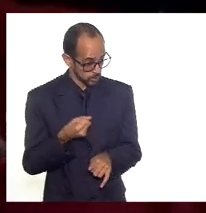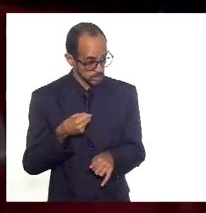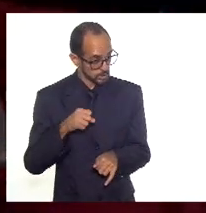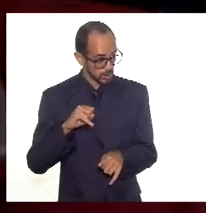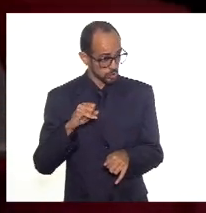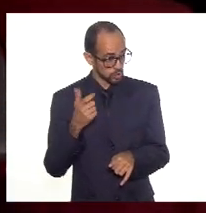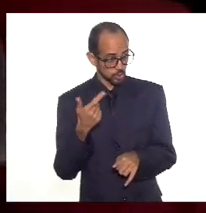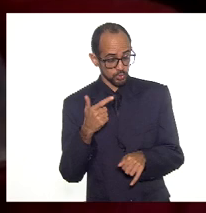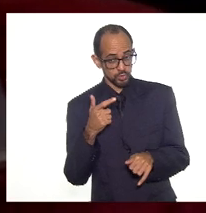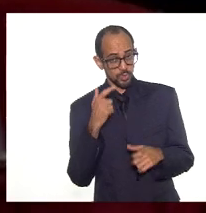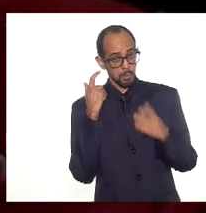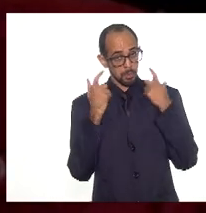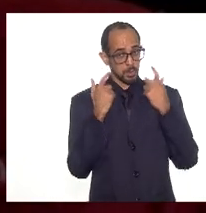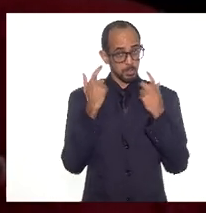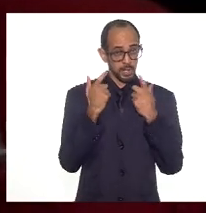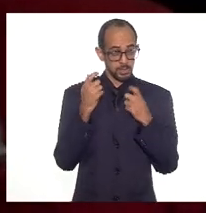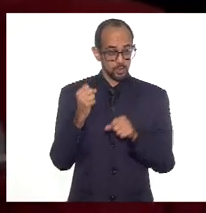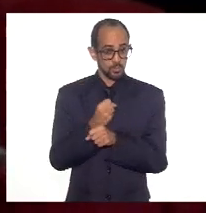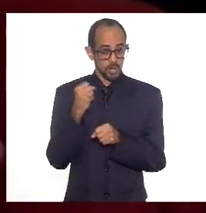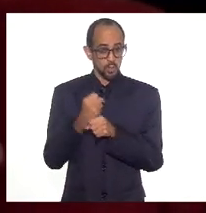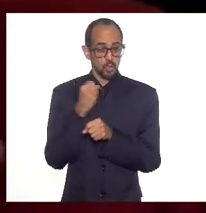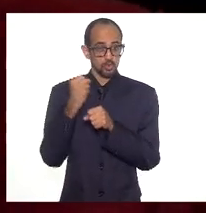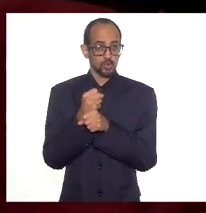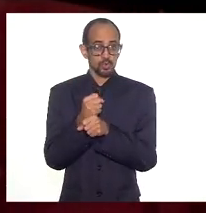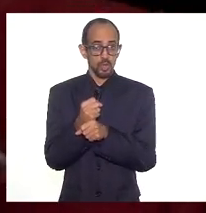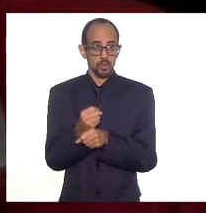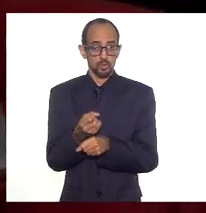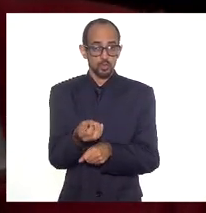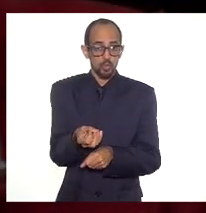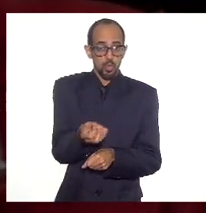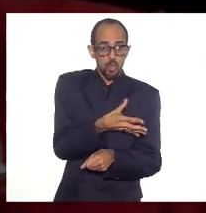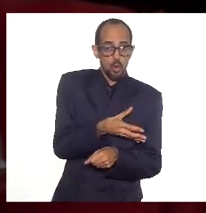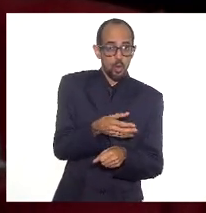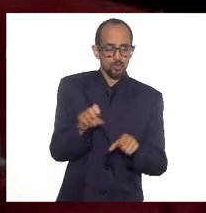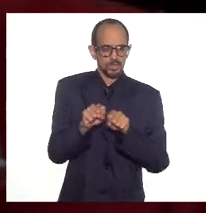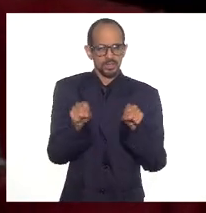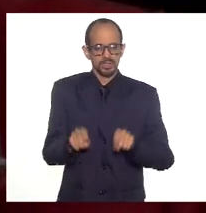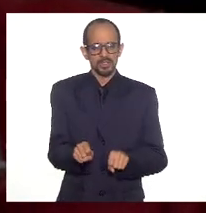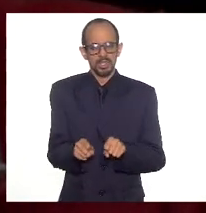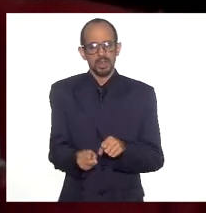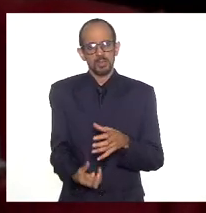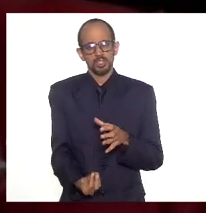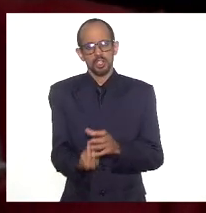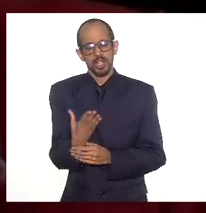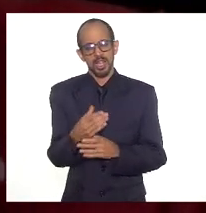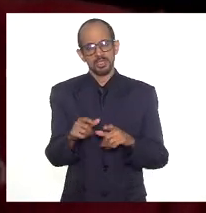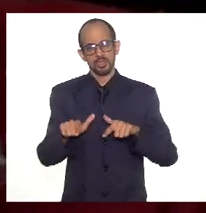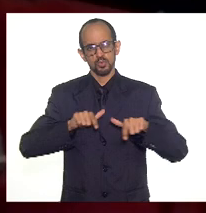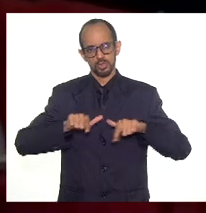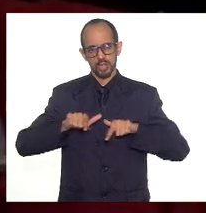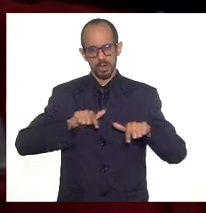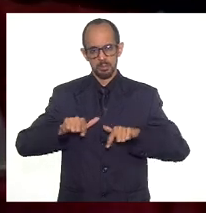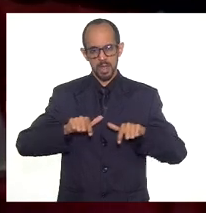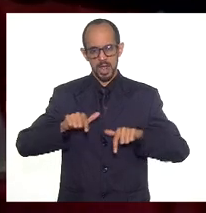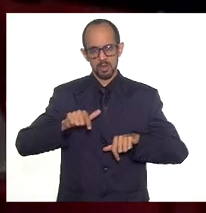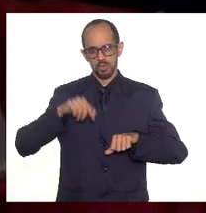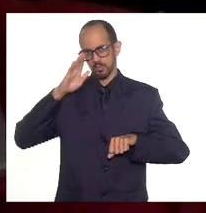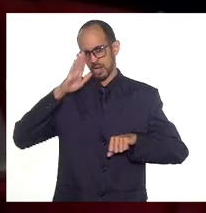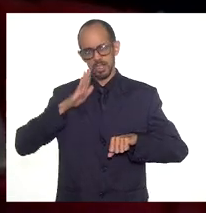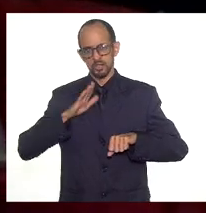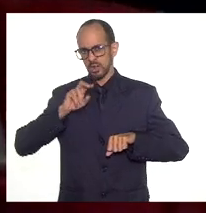maior com a construção de uma nova plataforma de geração de emprego nesse país, a gente realmente não vai